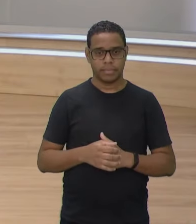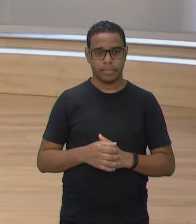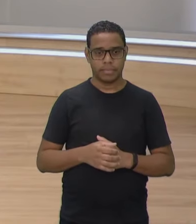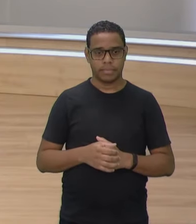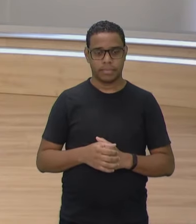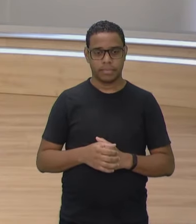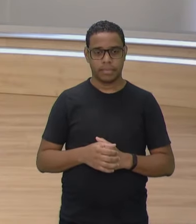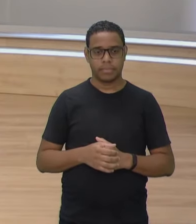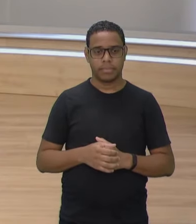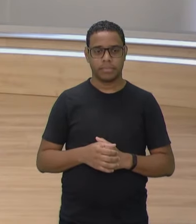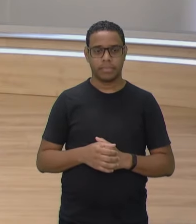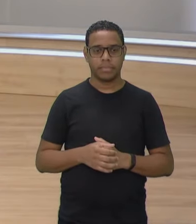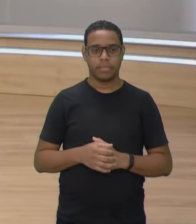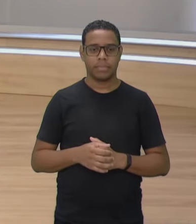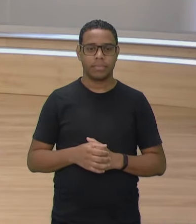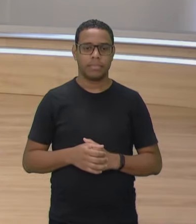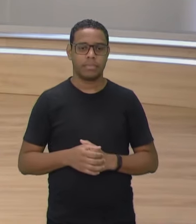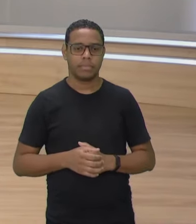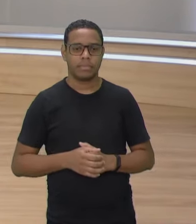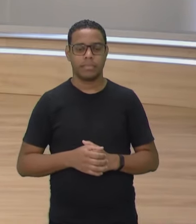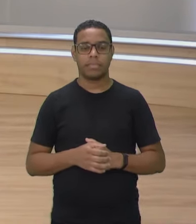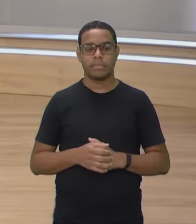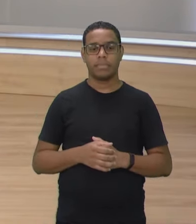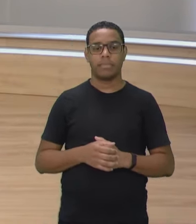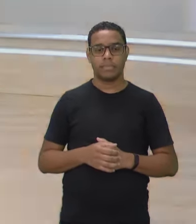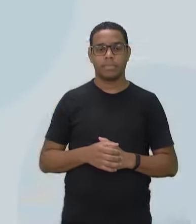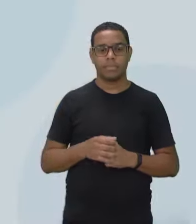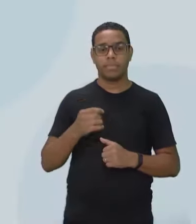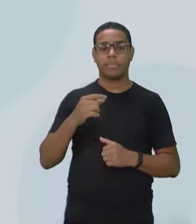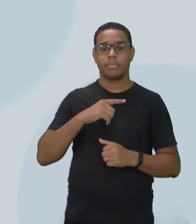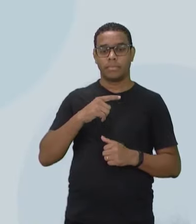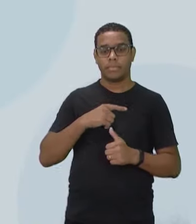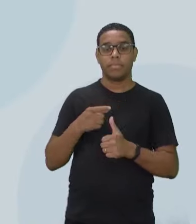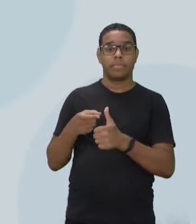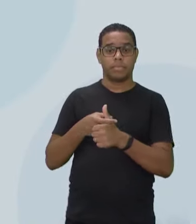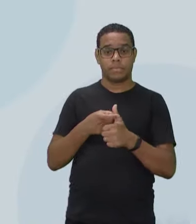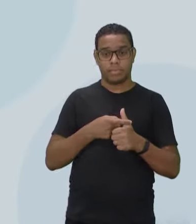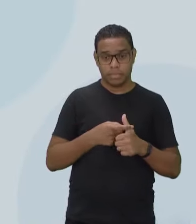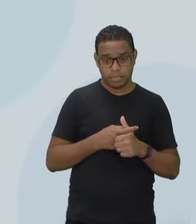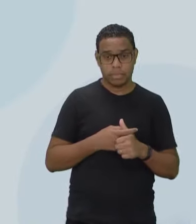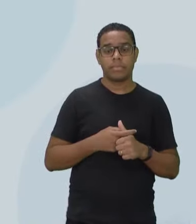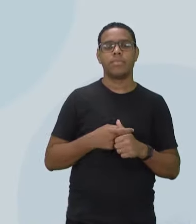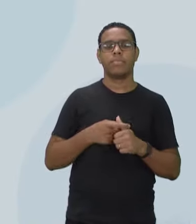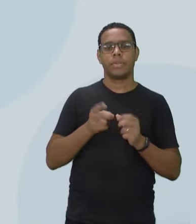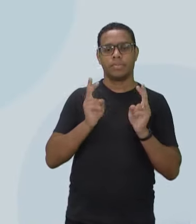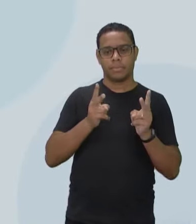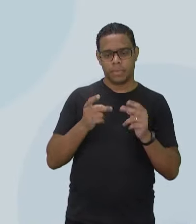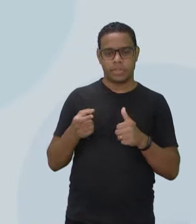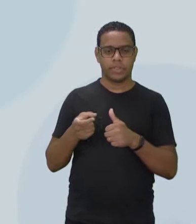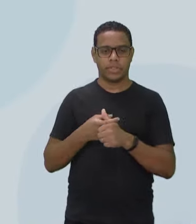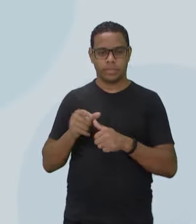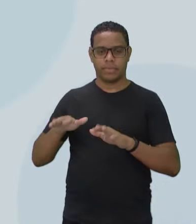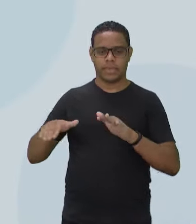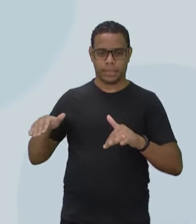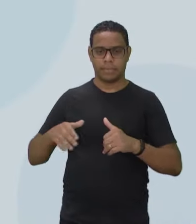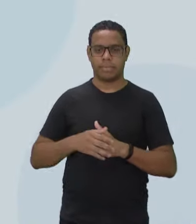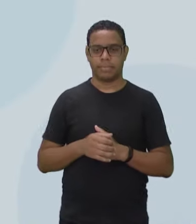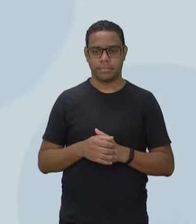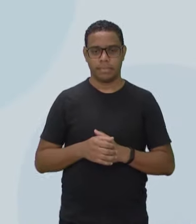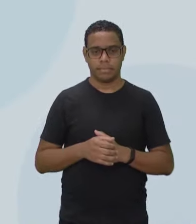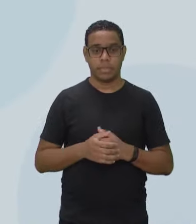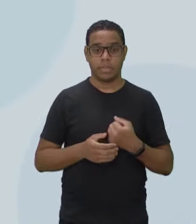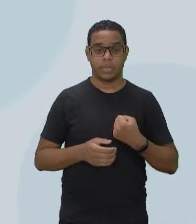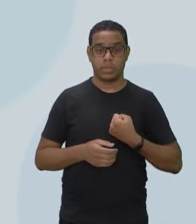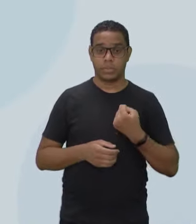ó. Então a gente vai relacionar aí receita, despesas fixas e despesas variáveis. Na